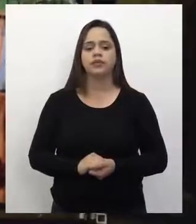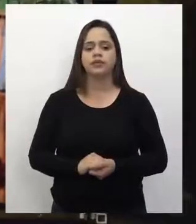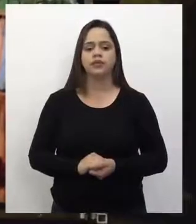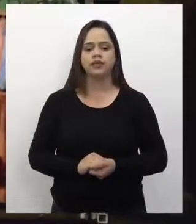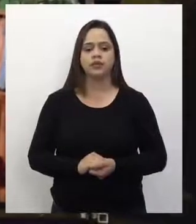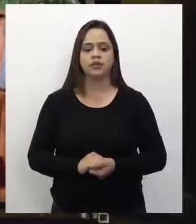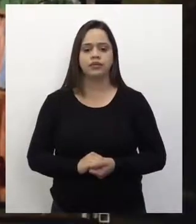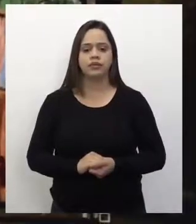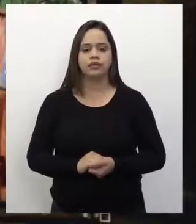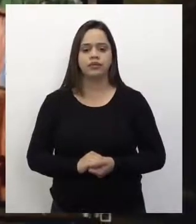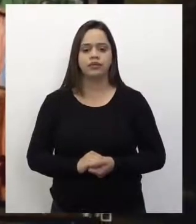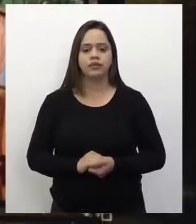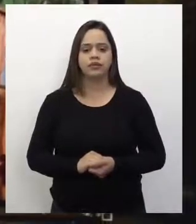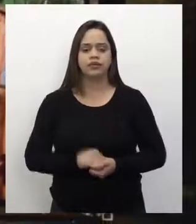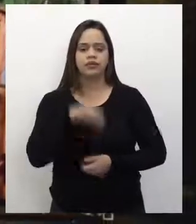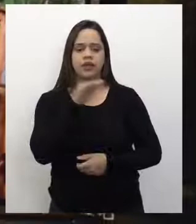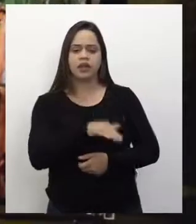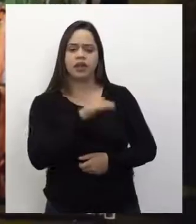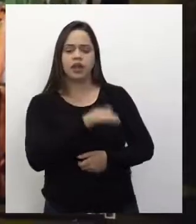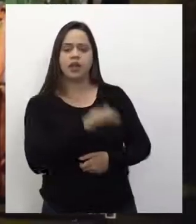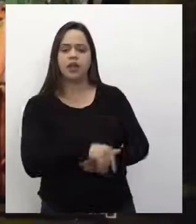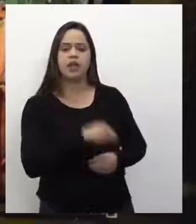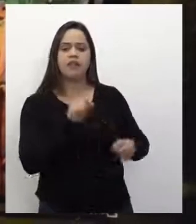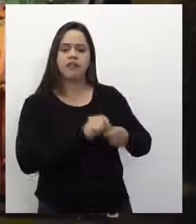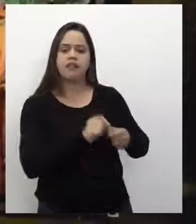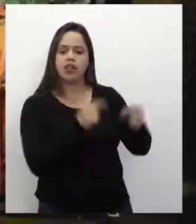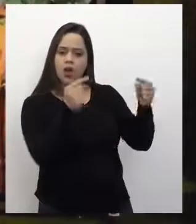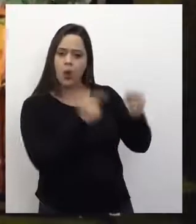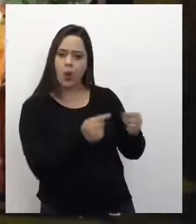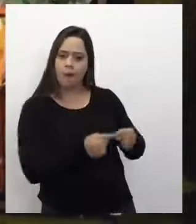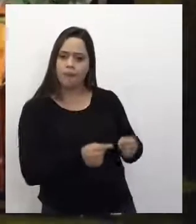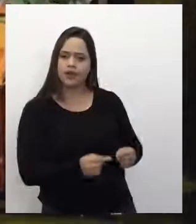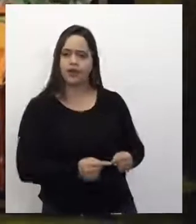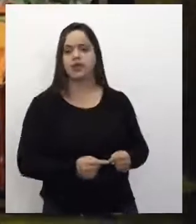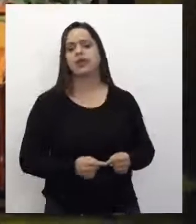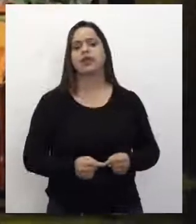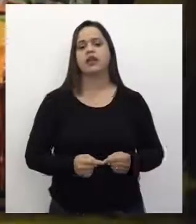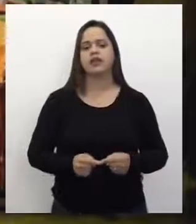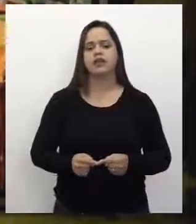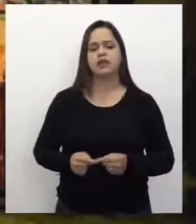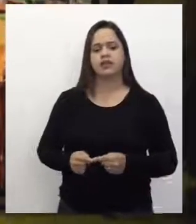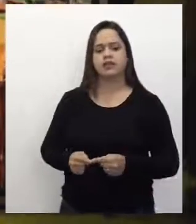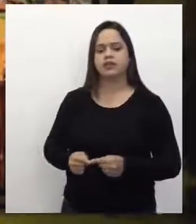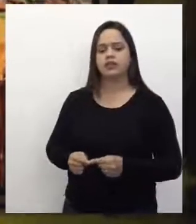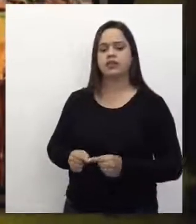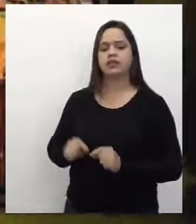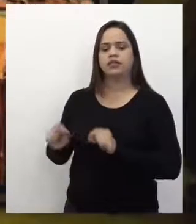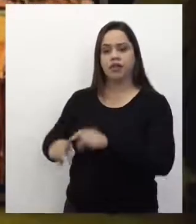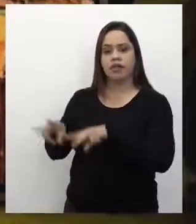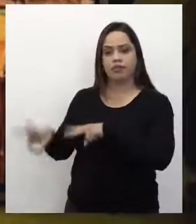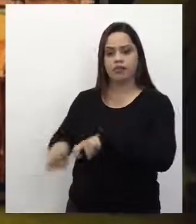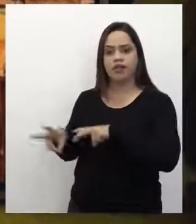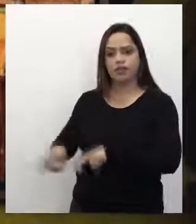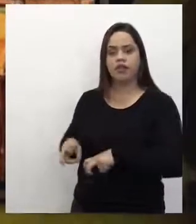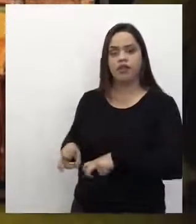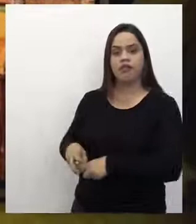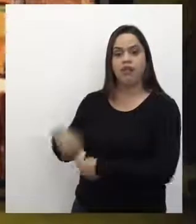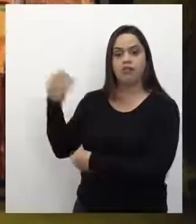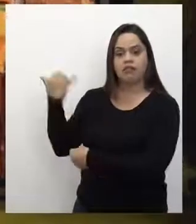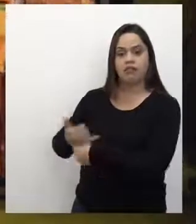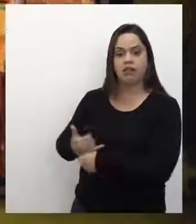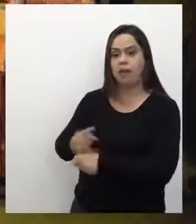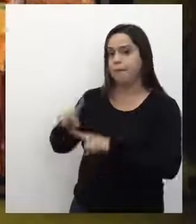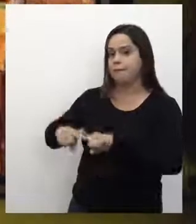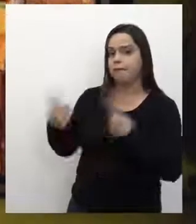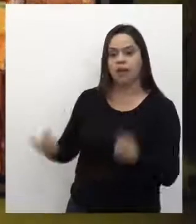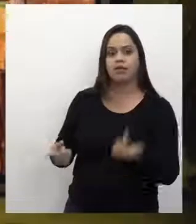Catirina e pai Mateus fizeram combinação para comer língua do boi da fazenda do patrão. Só que eles